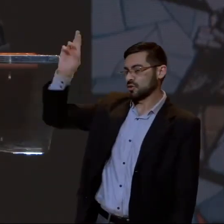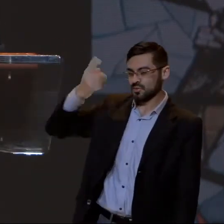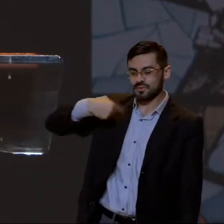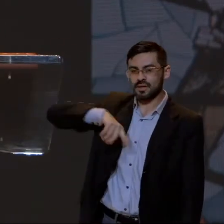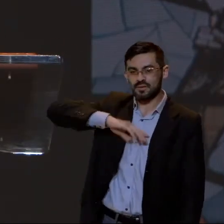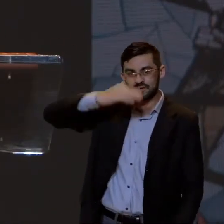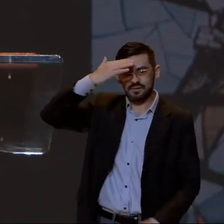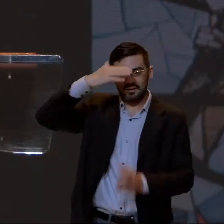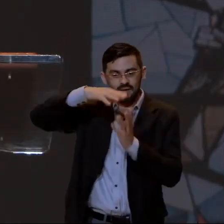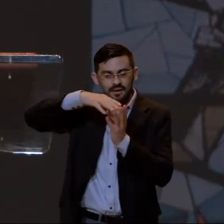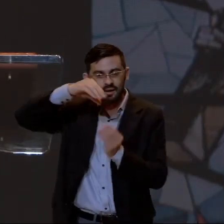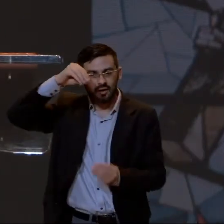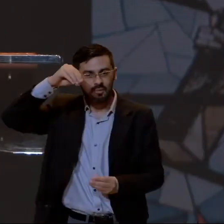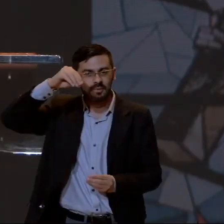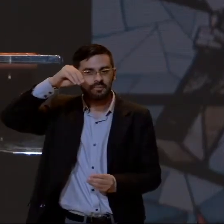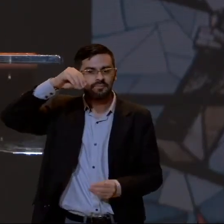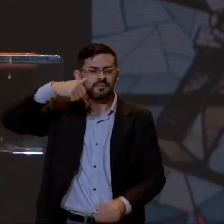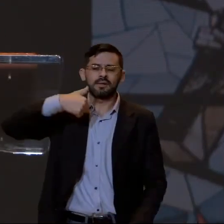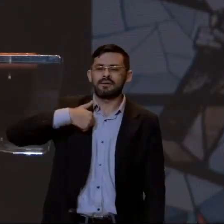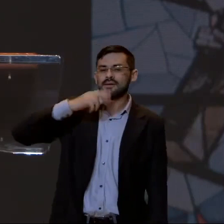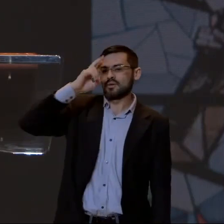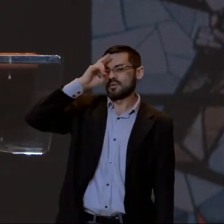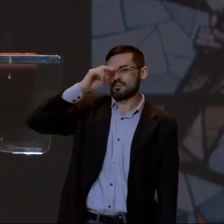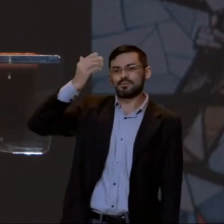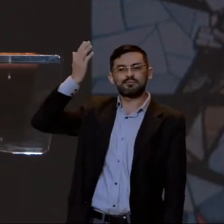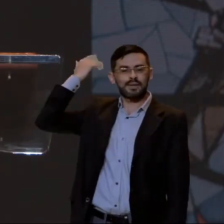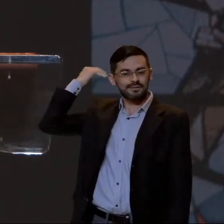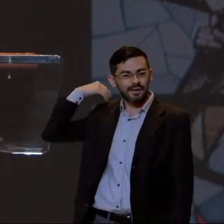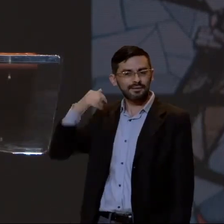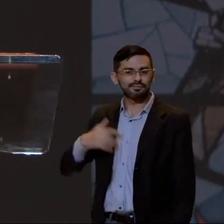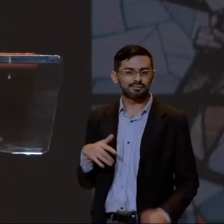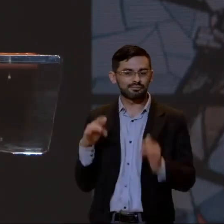vida. Me lembro do tempo de namoro.